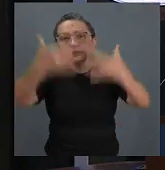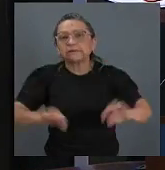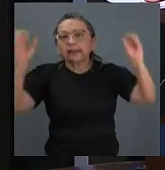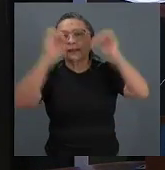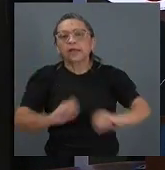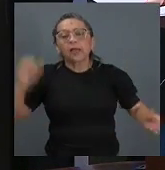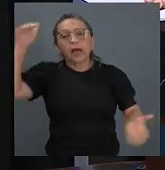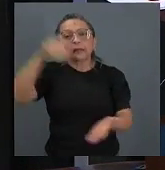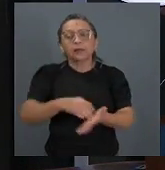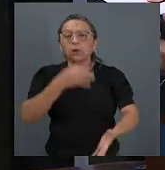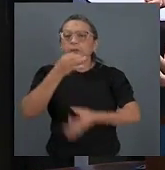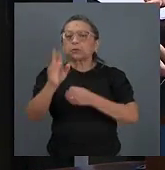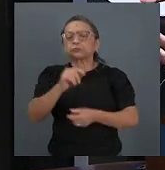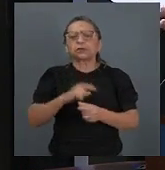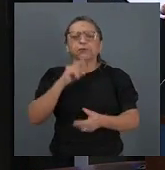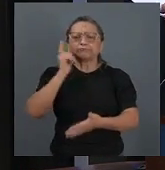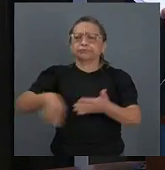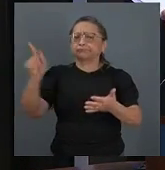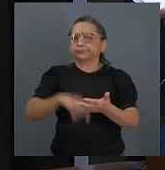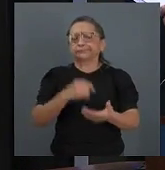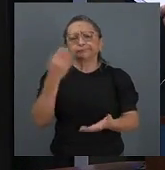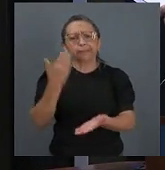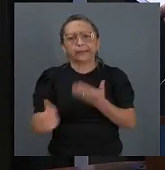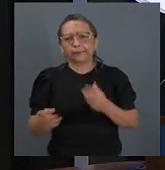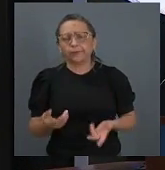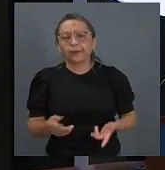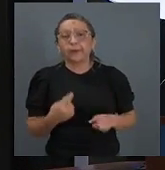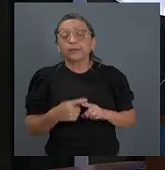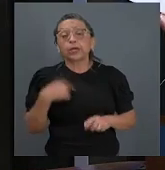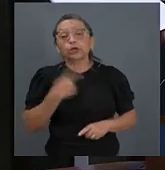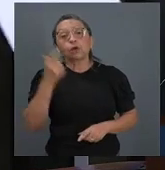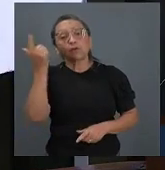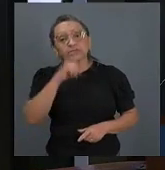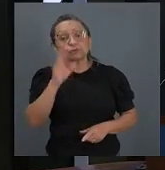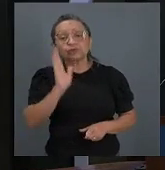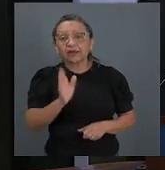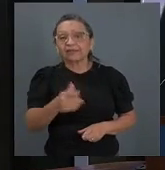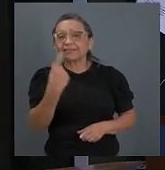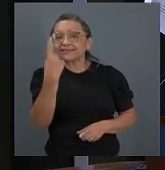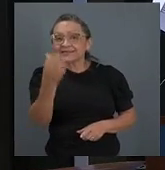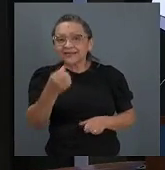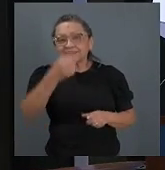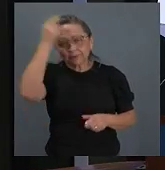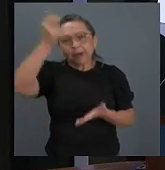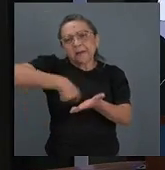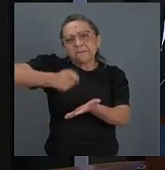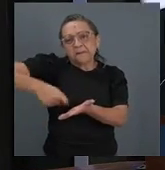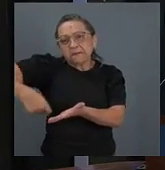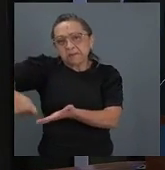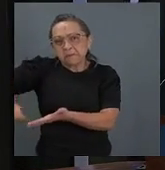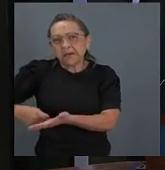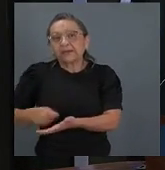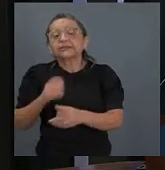até o argumento utilizado já foi desmascarado, e nós conseguimos já 16 assinaturas de